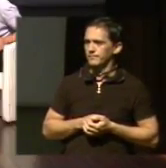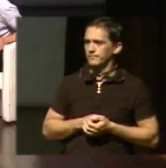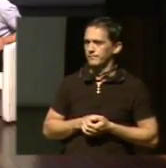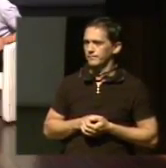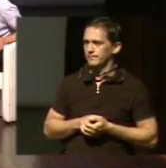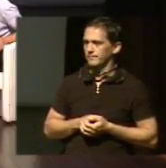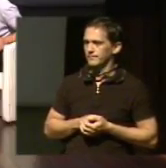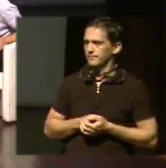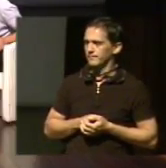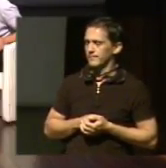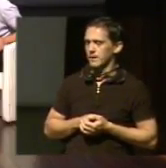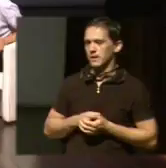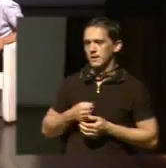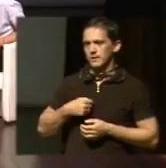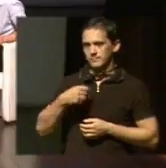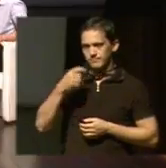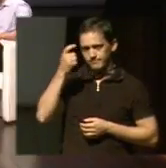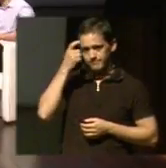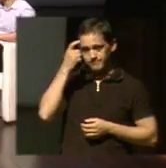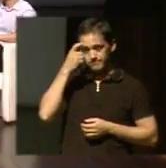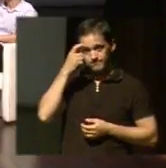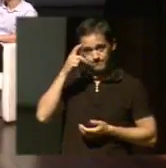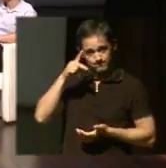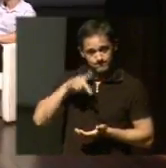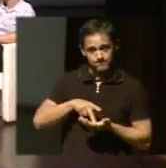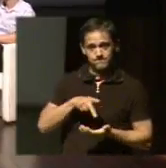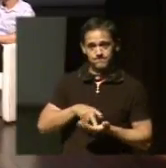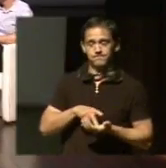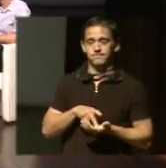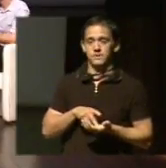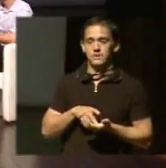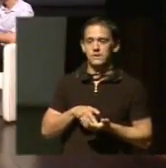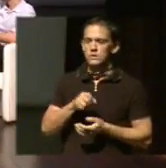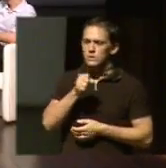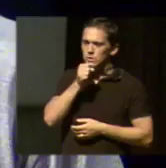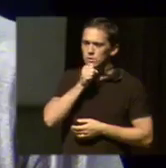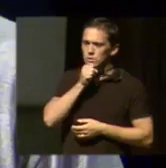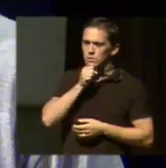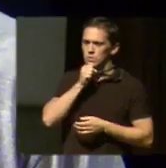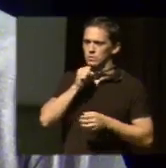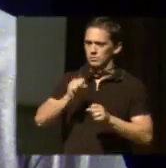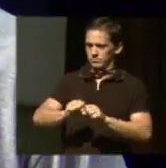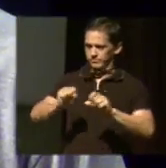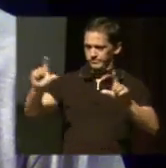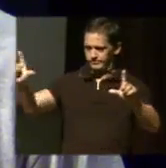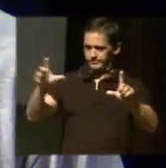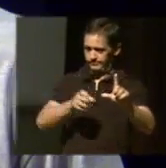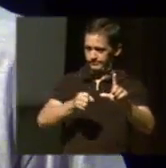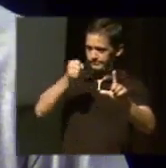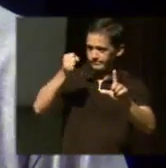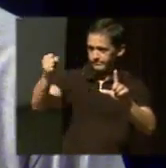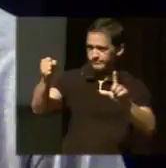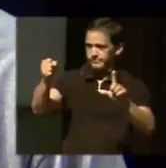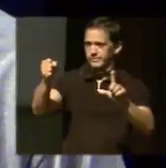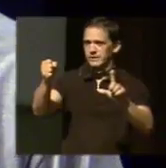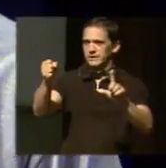Olha só, sinceramente, colocar todo uma pessoa idosa em alguma mídia para ser aquela espécie de velho,